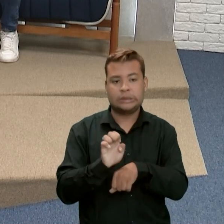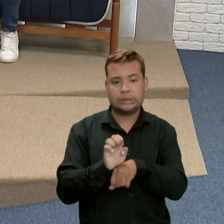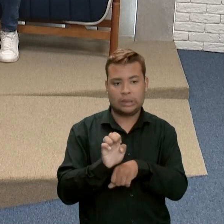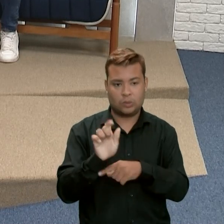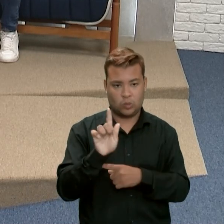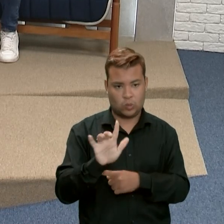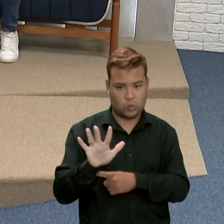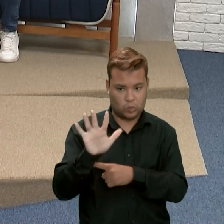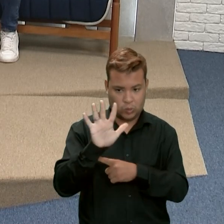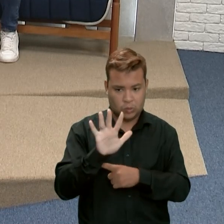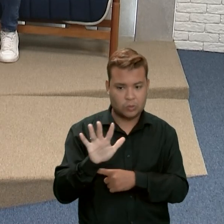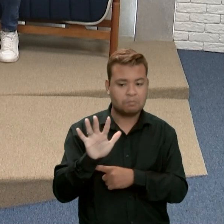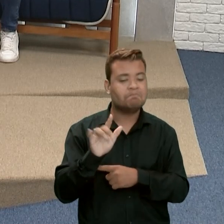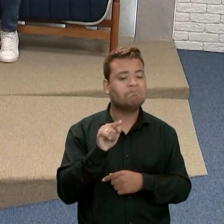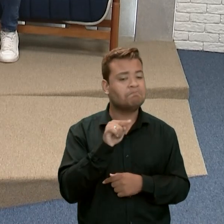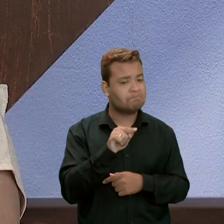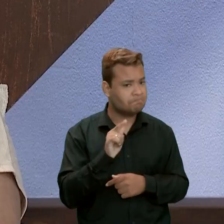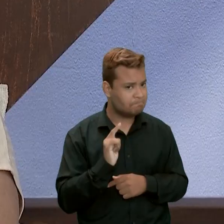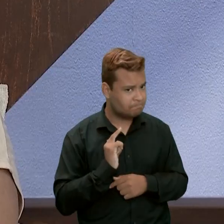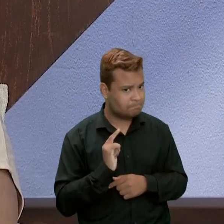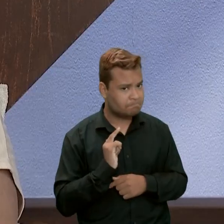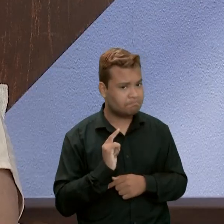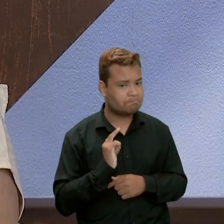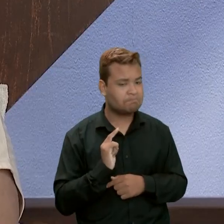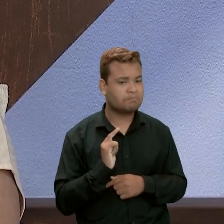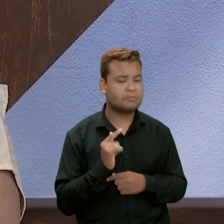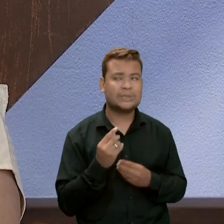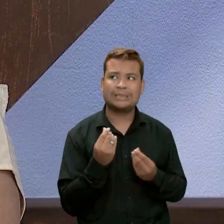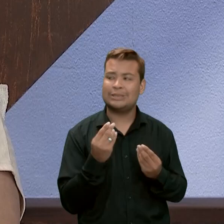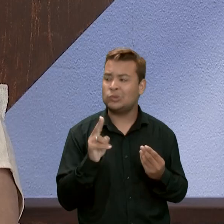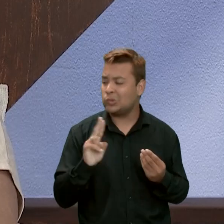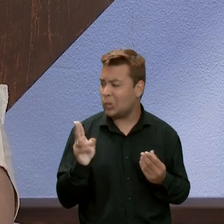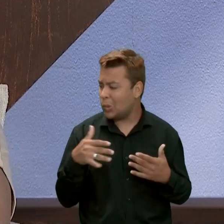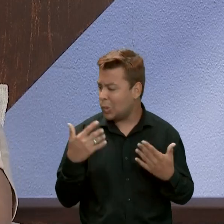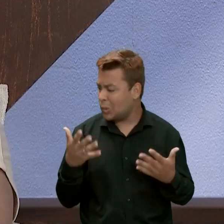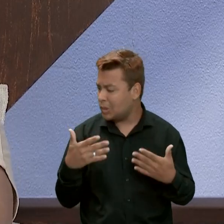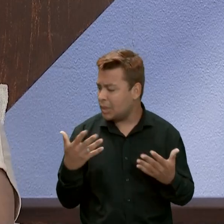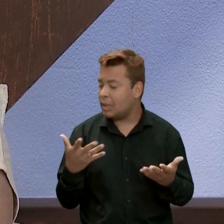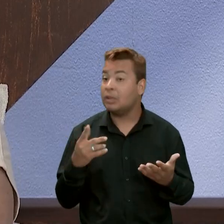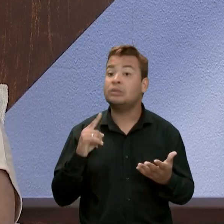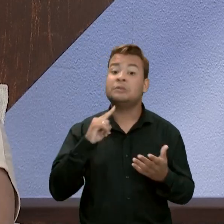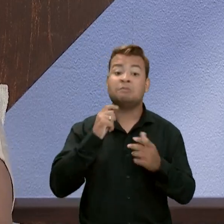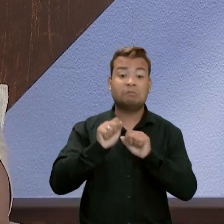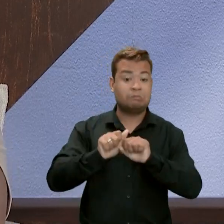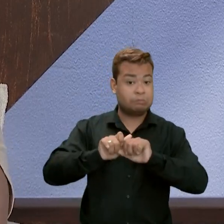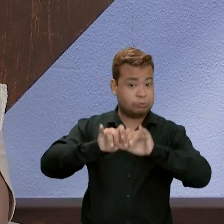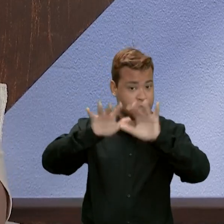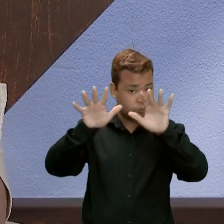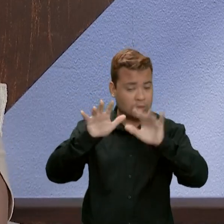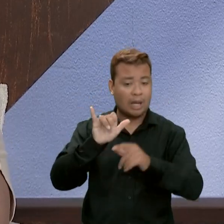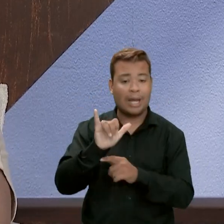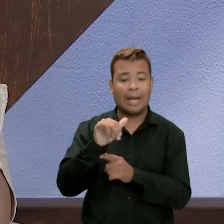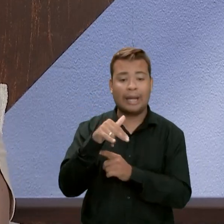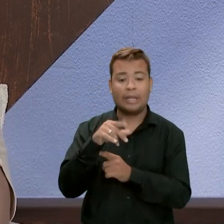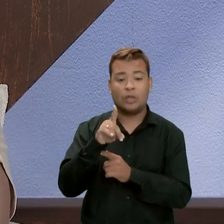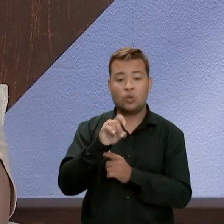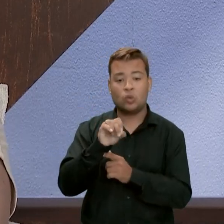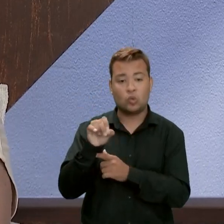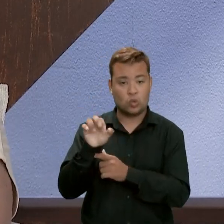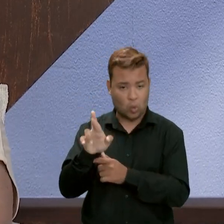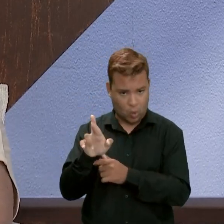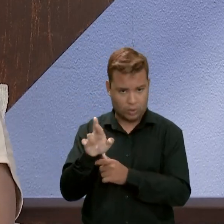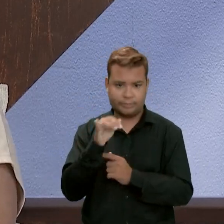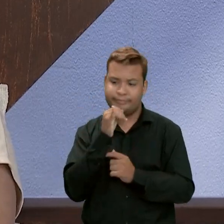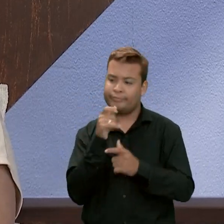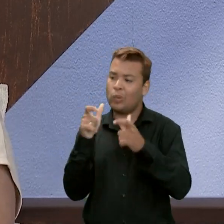tem esse tipo de, como é que chamam? A poluição indoor, né, que a gente lá no local.